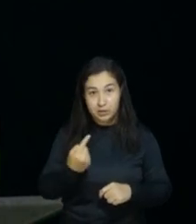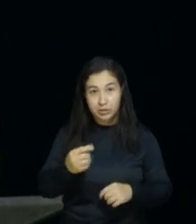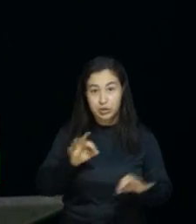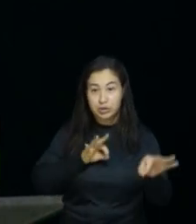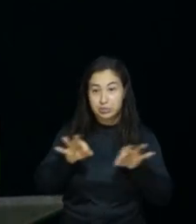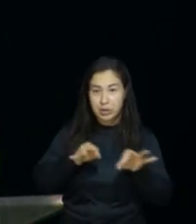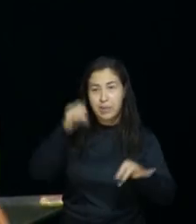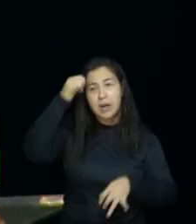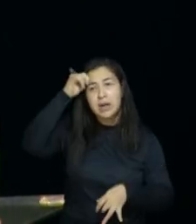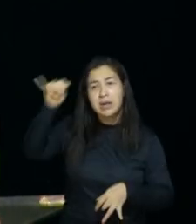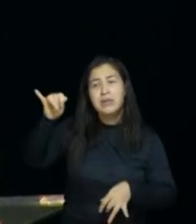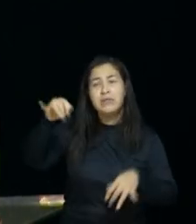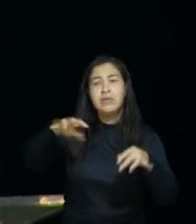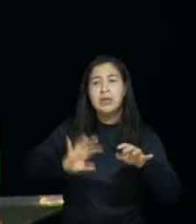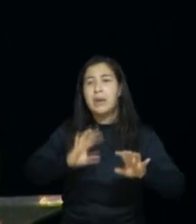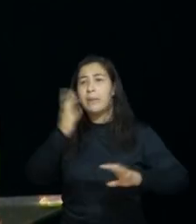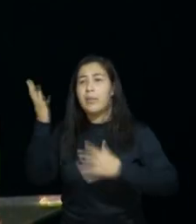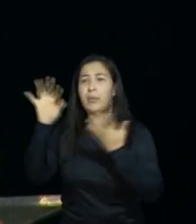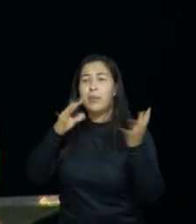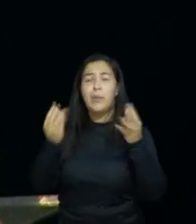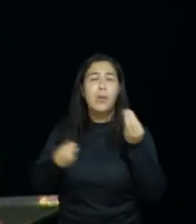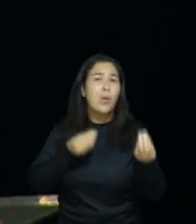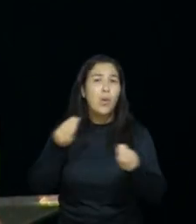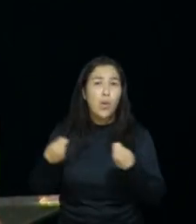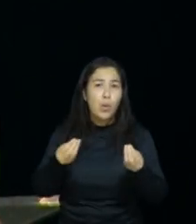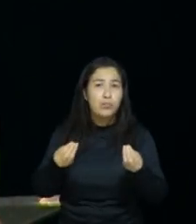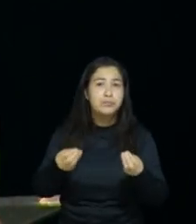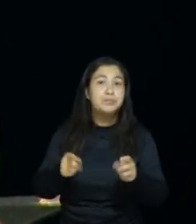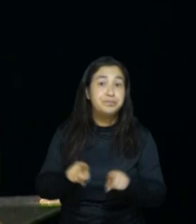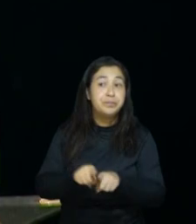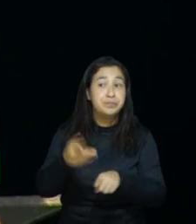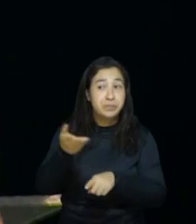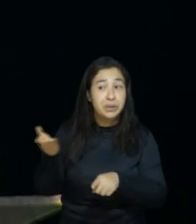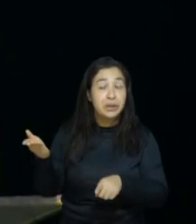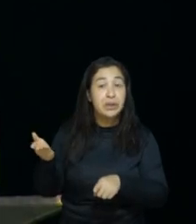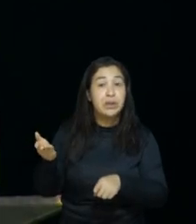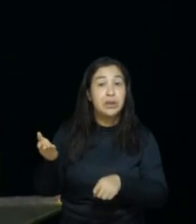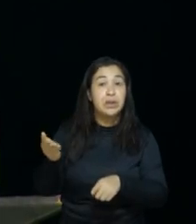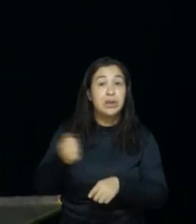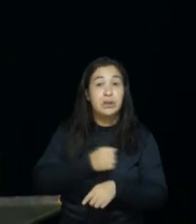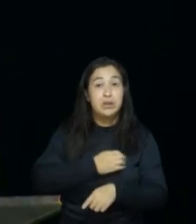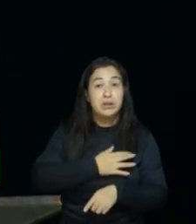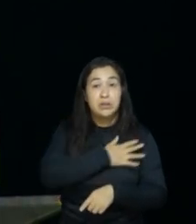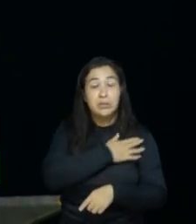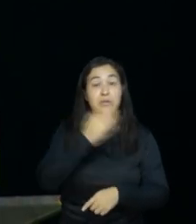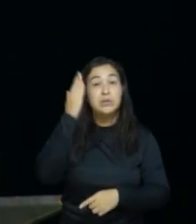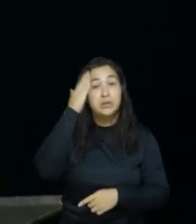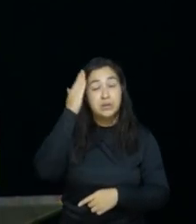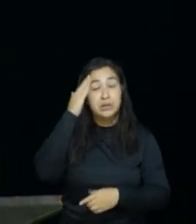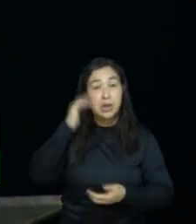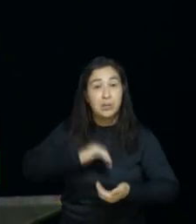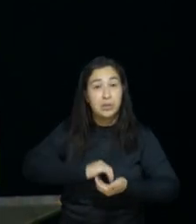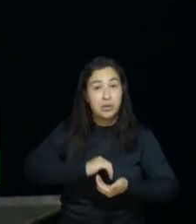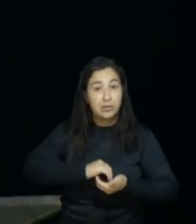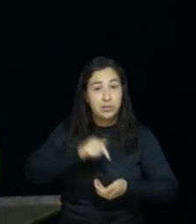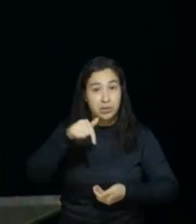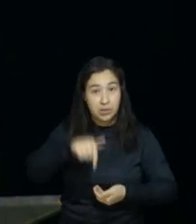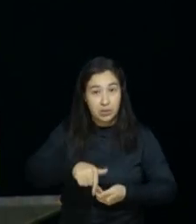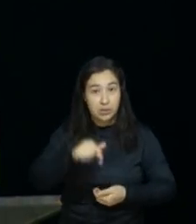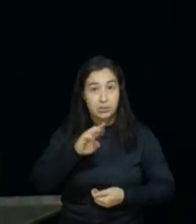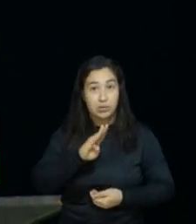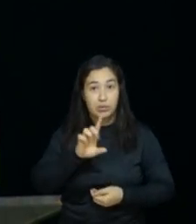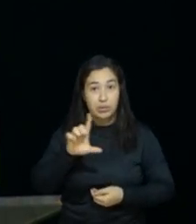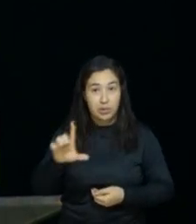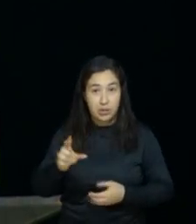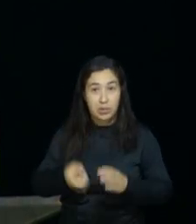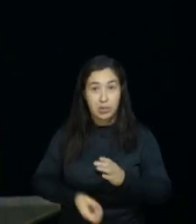aqui o ex-prefeito e também deputado Napoleão Bernardes, a importância da defesa civil na cidade de Blumenau, que se criou e